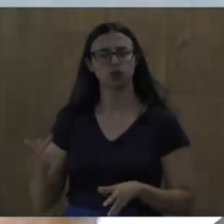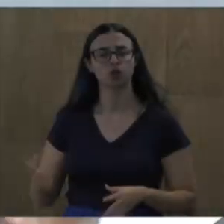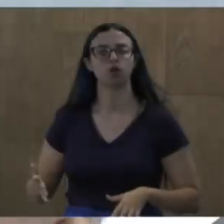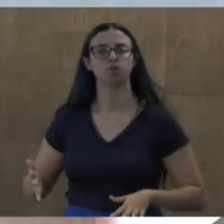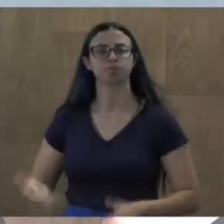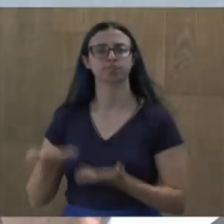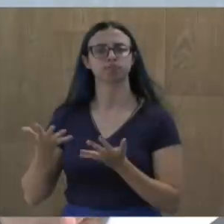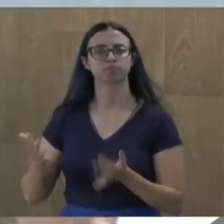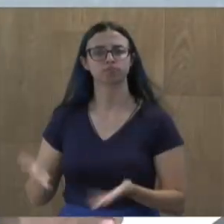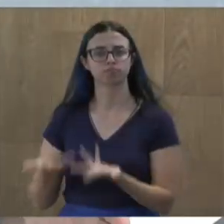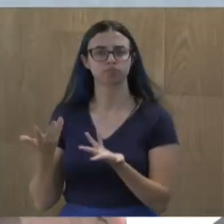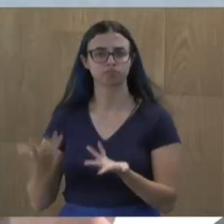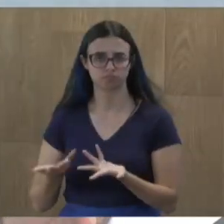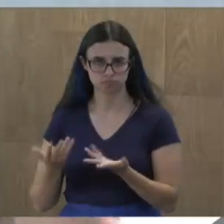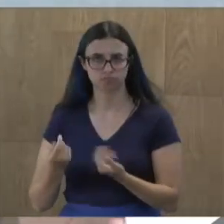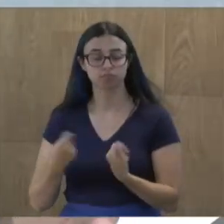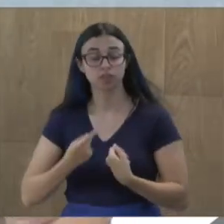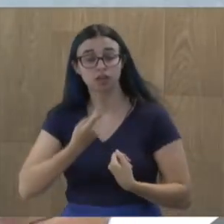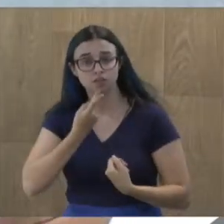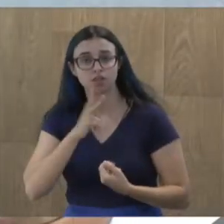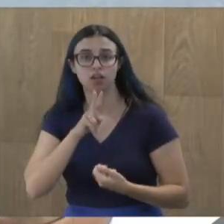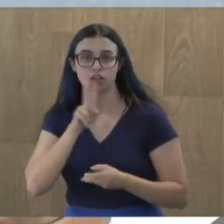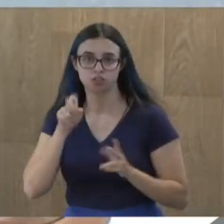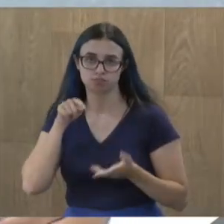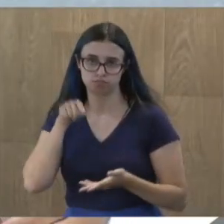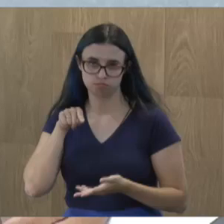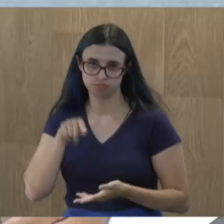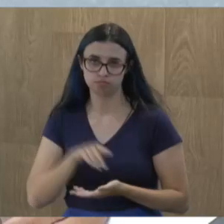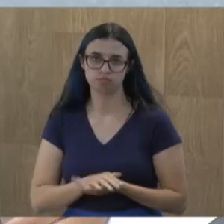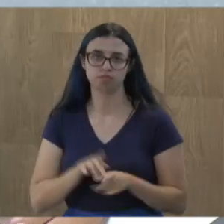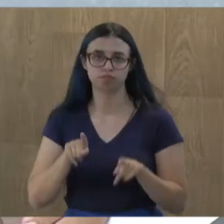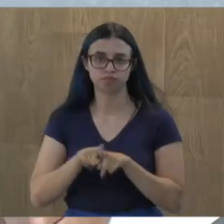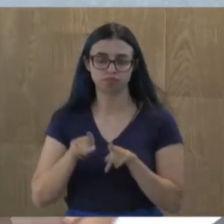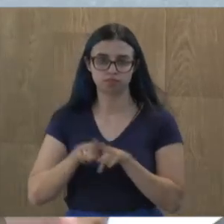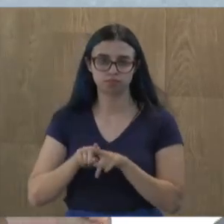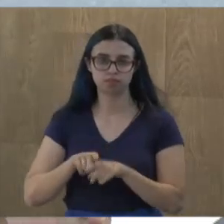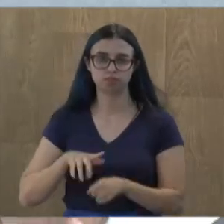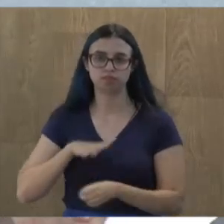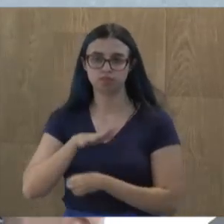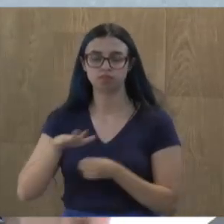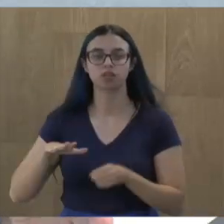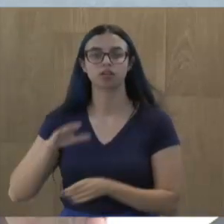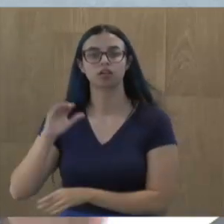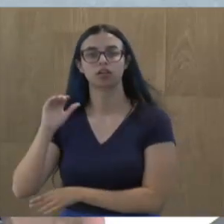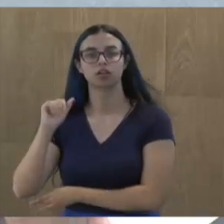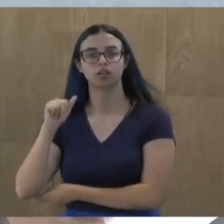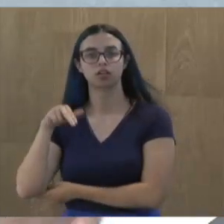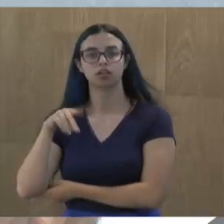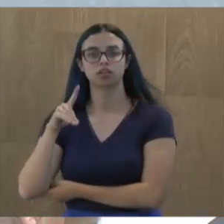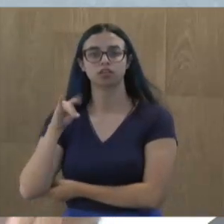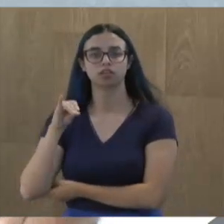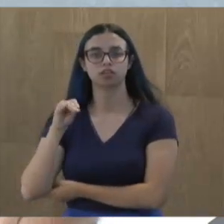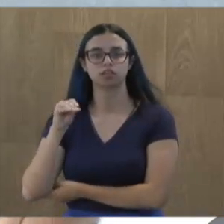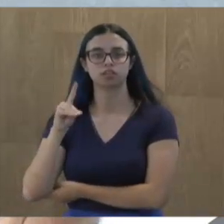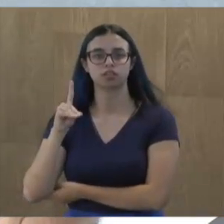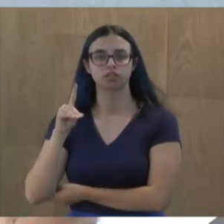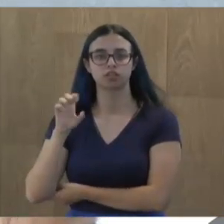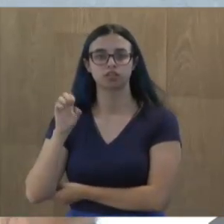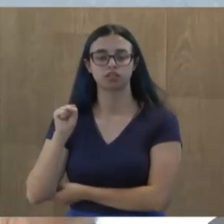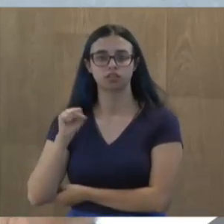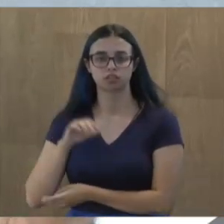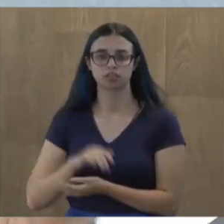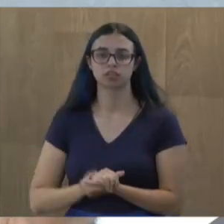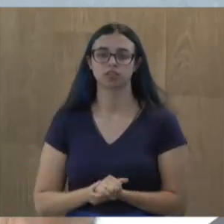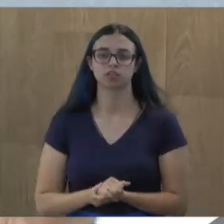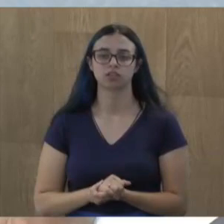ali. A gente já conseguiu também ali para a praça, para o bairro Candidez, no campinho do bairro Candidez. A Tâmara já